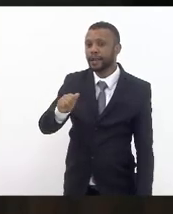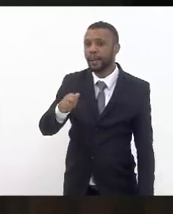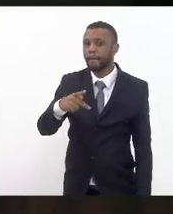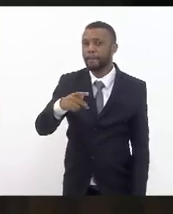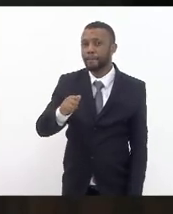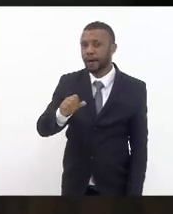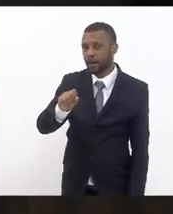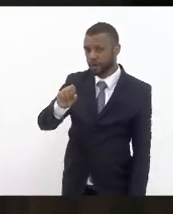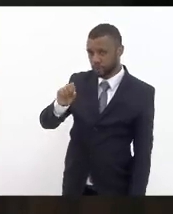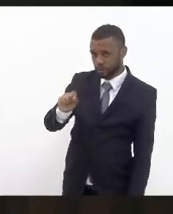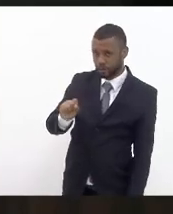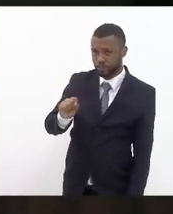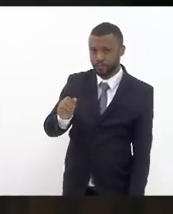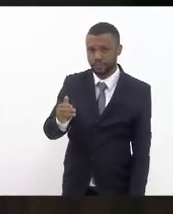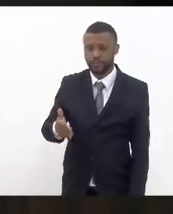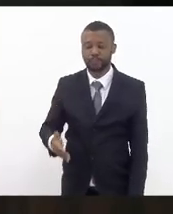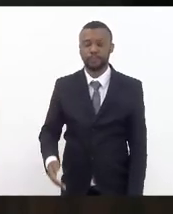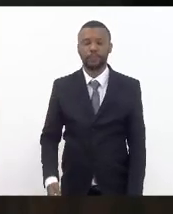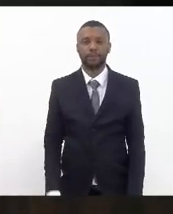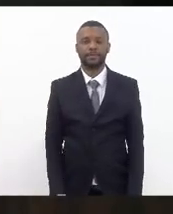Deputada Alana Passos.